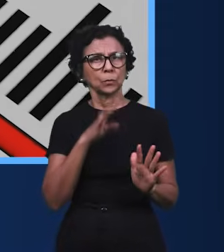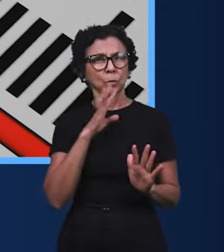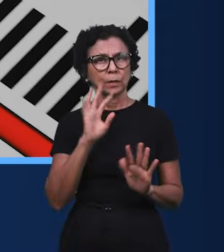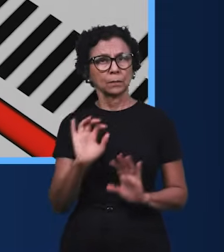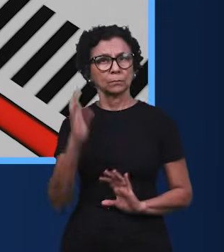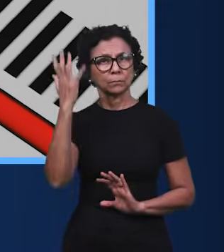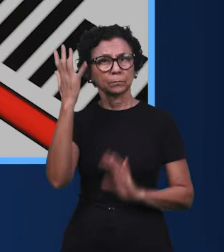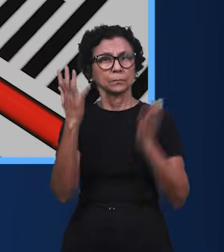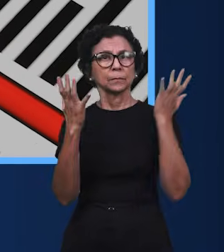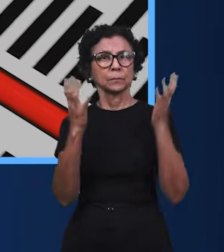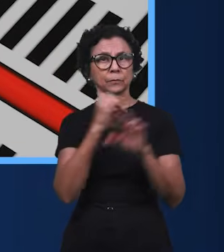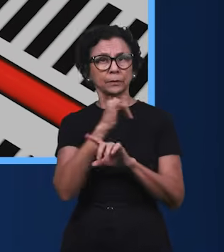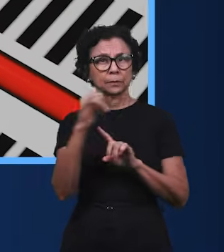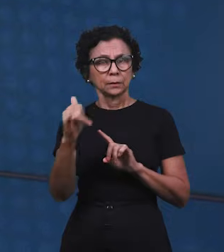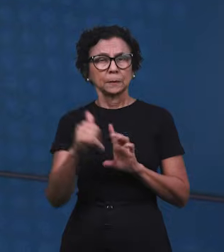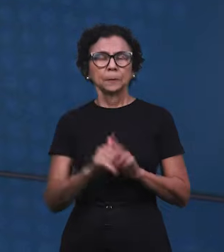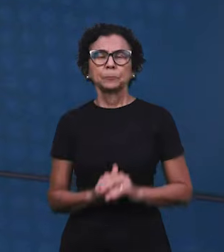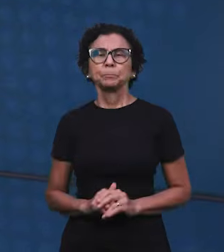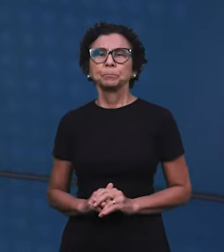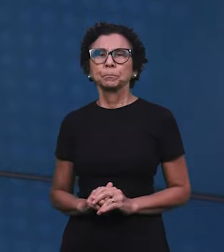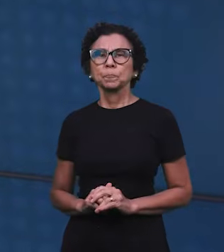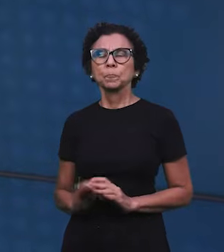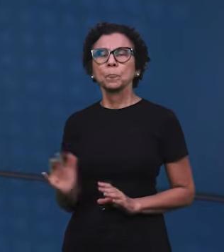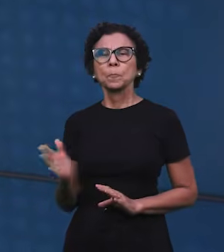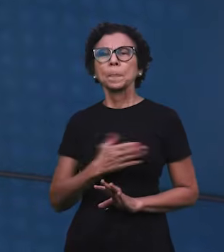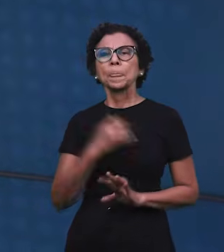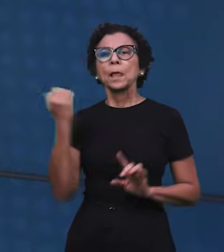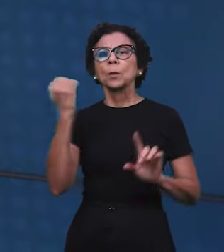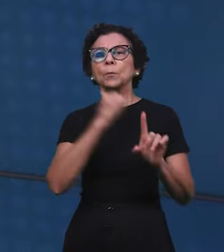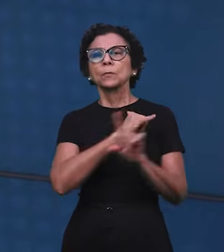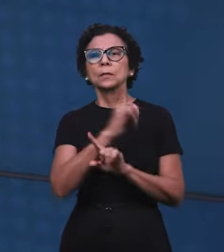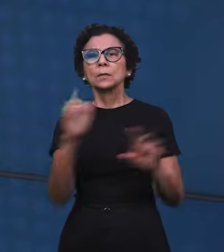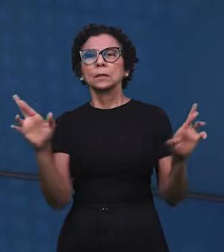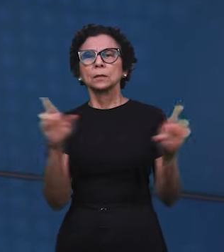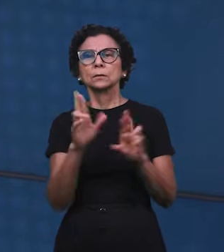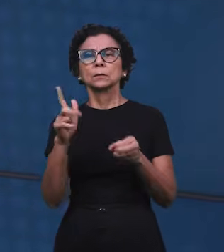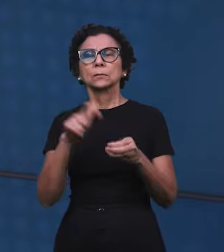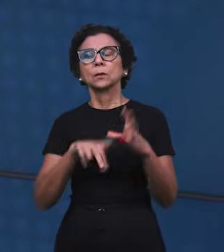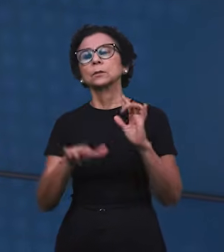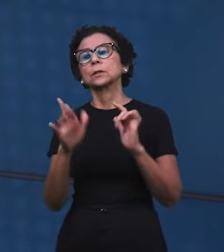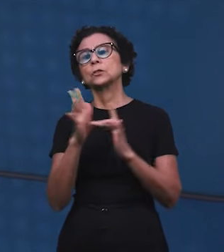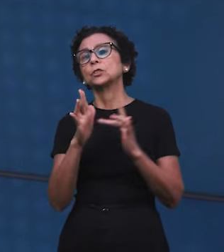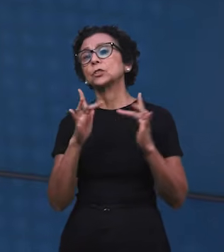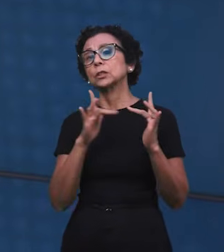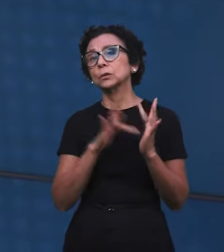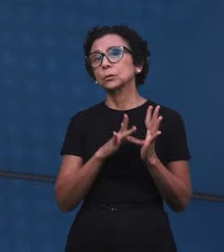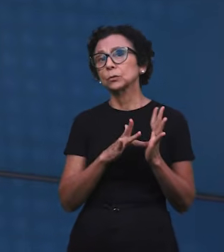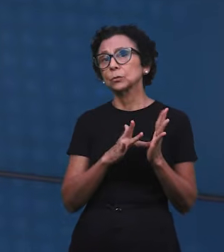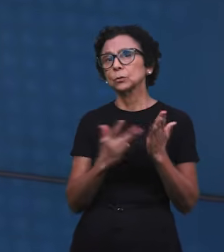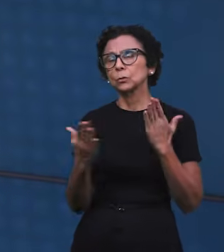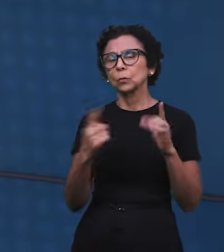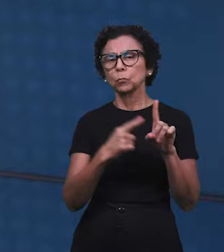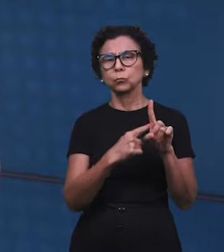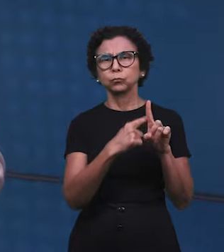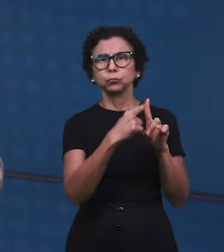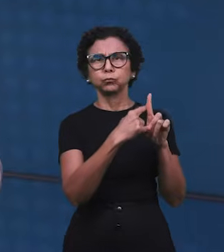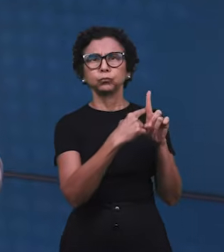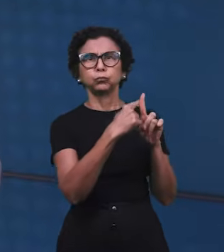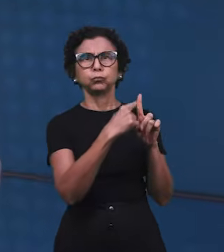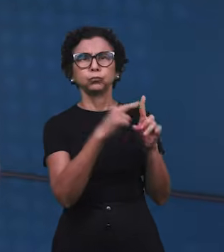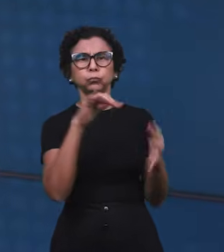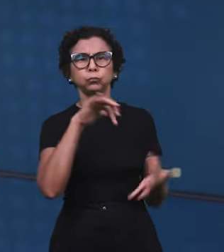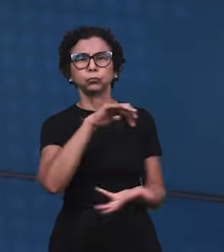um sinal. Qual profecia relaciona a volta de Jesus com o aumento da temperatura